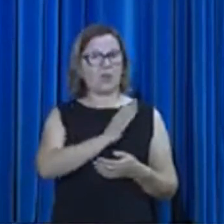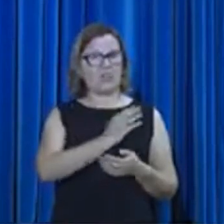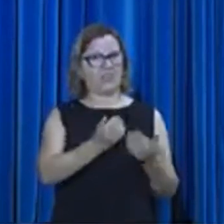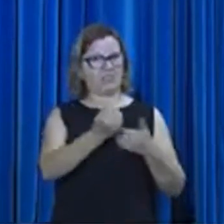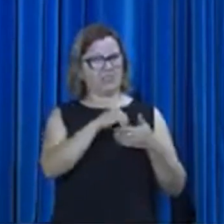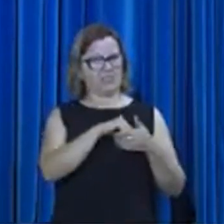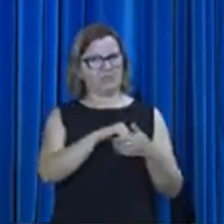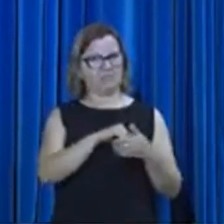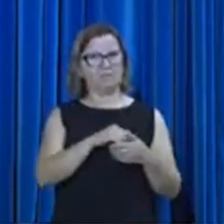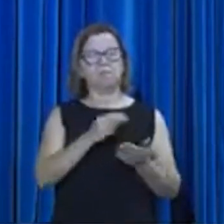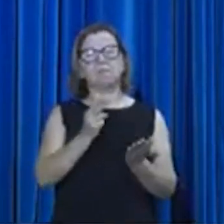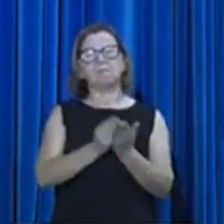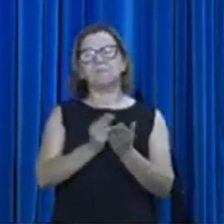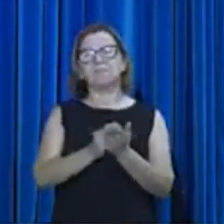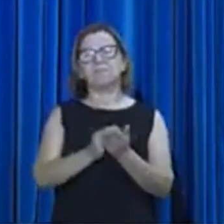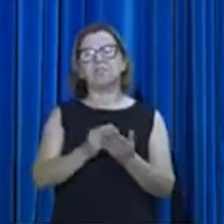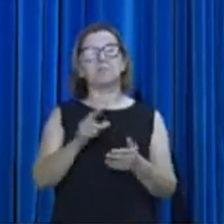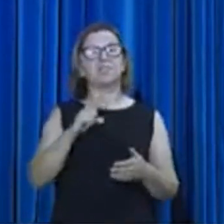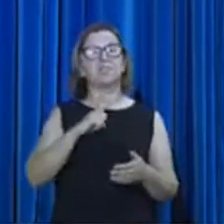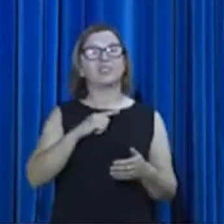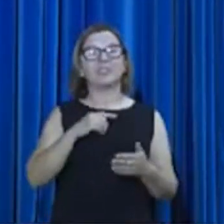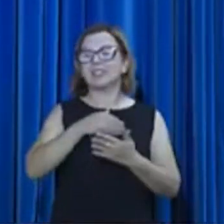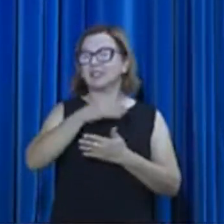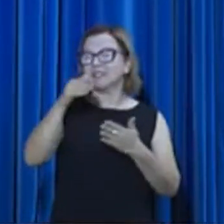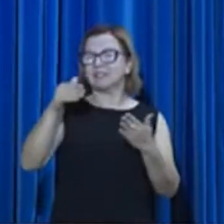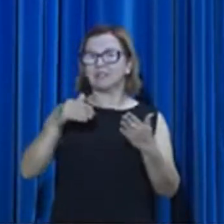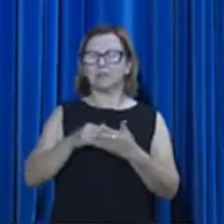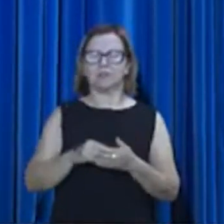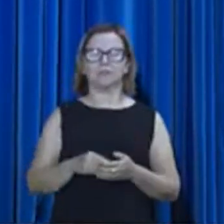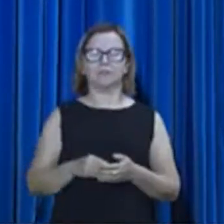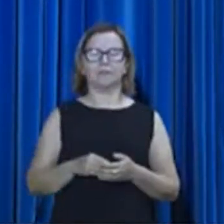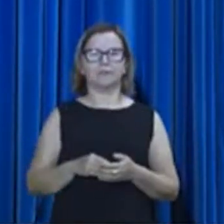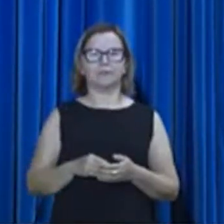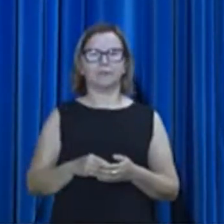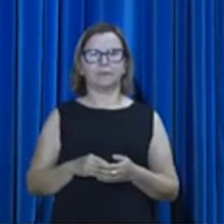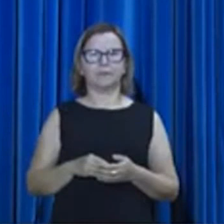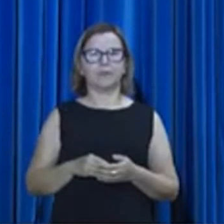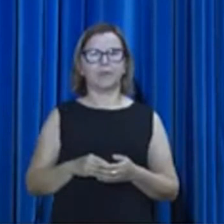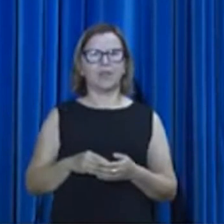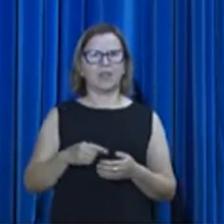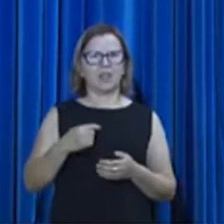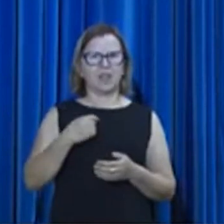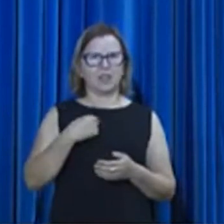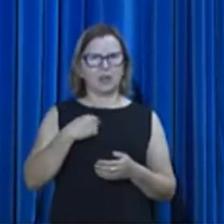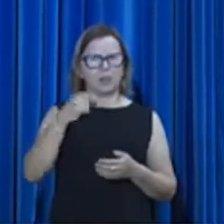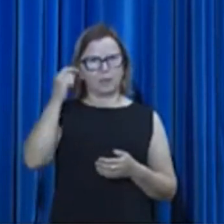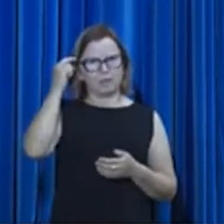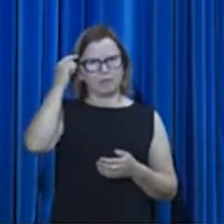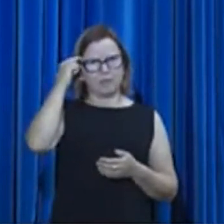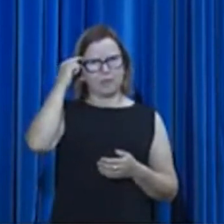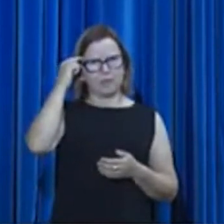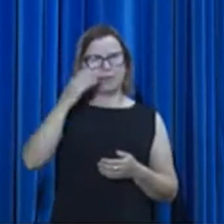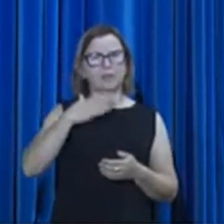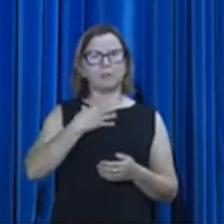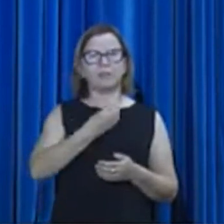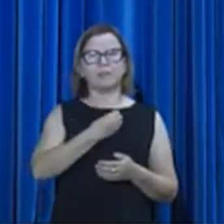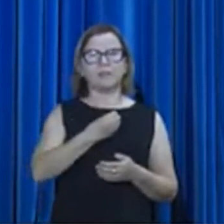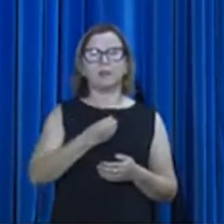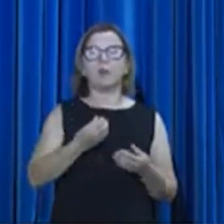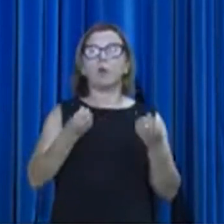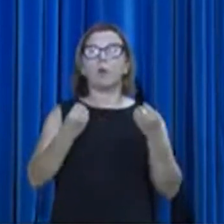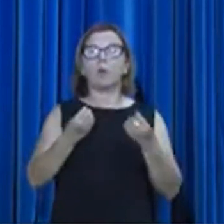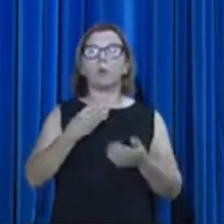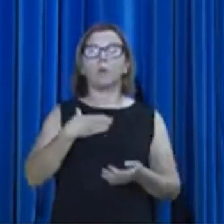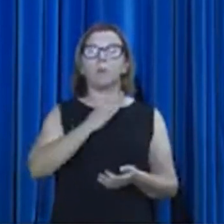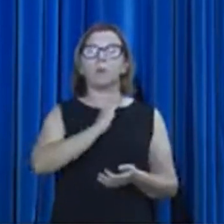tudo. Isso me faz olhar para a minha vida e perguntar, analisar, como está o meu coração diante